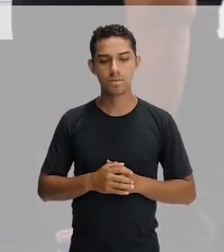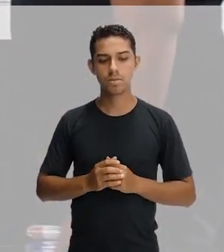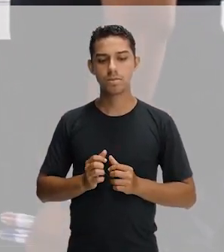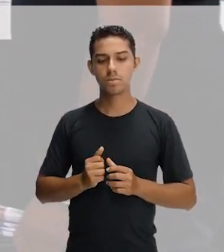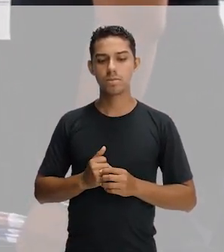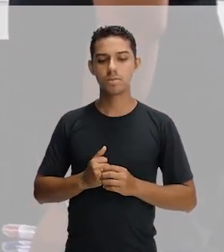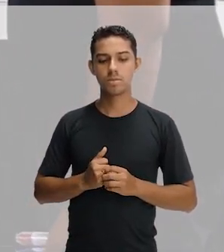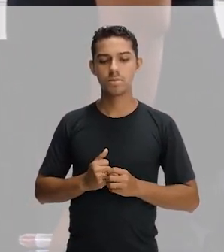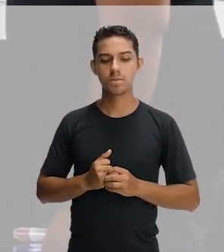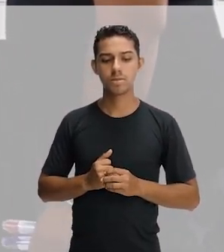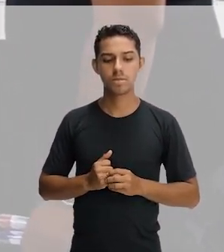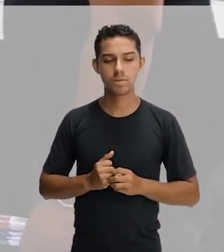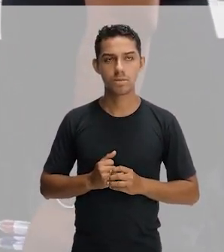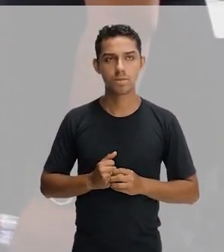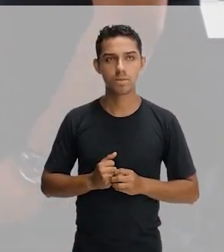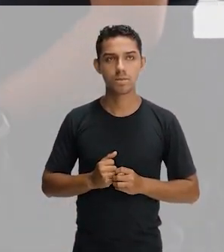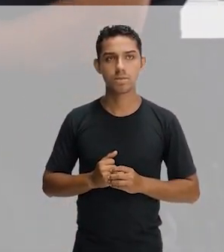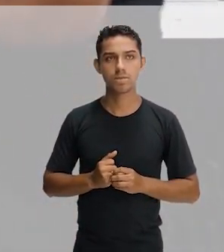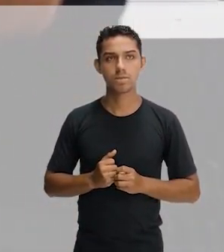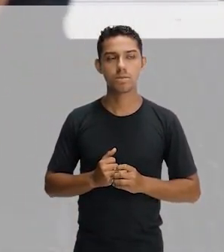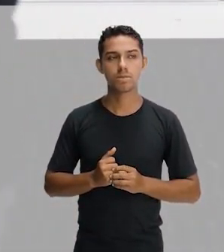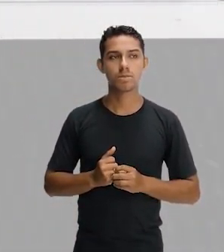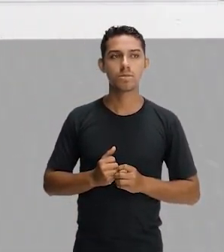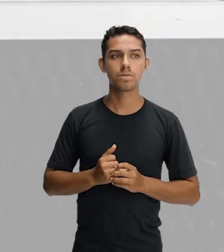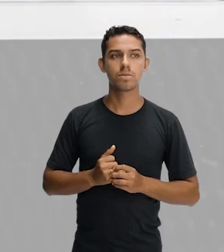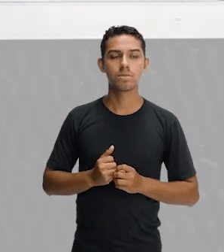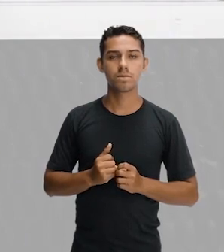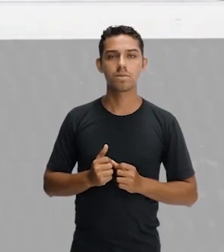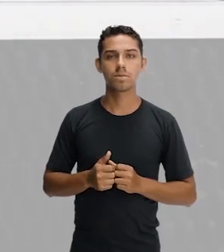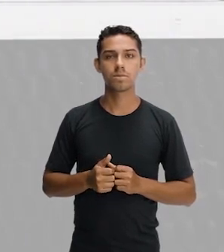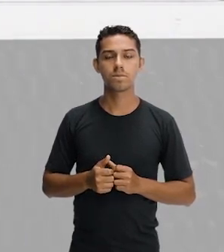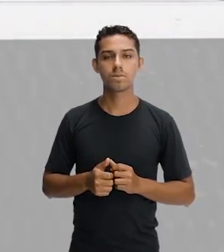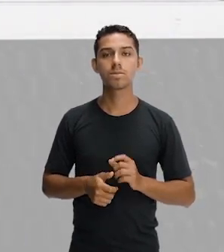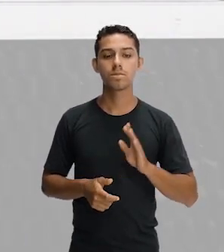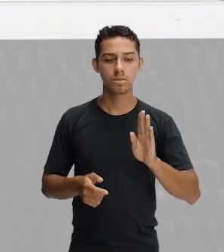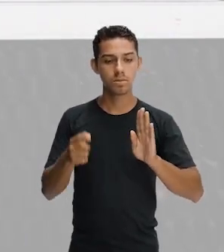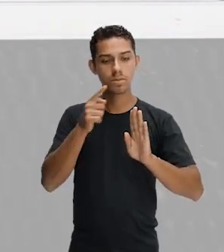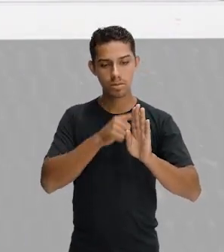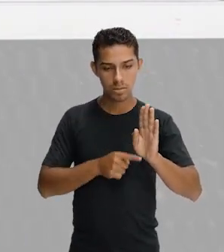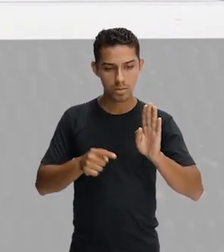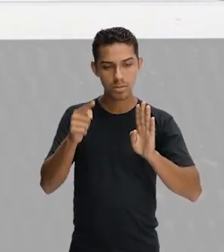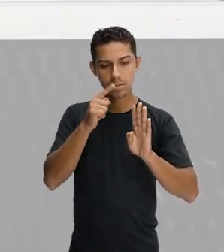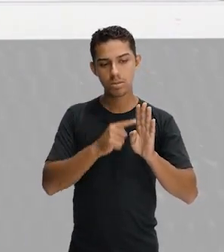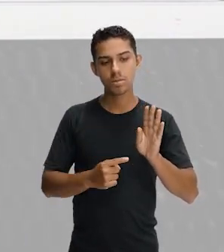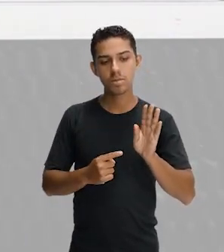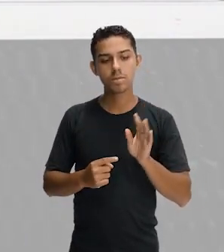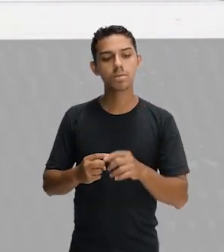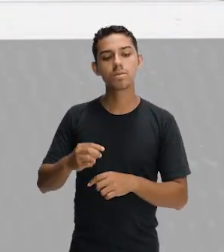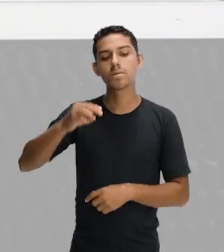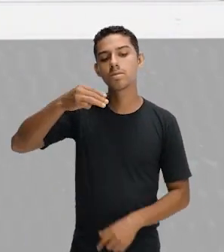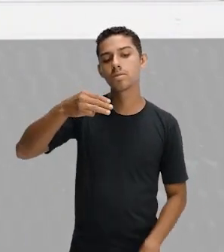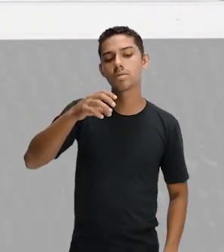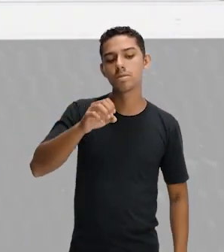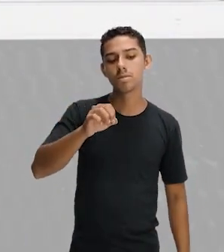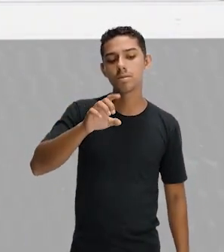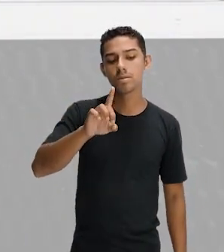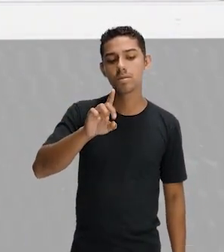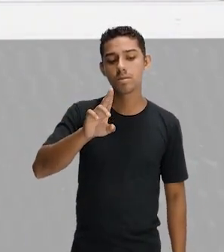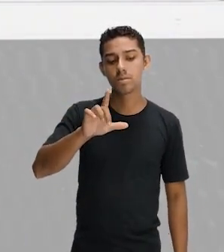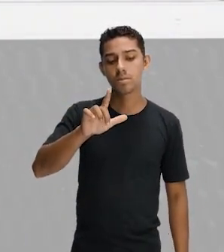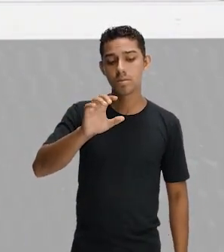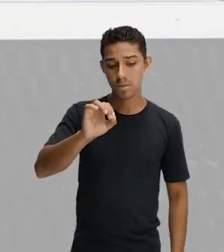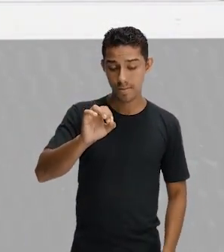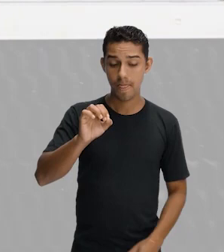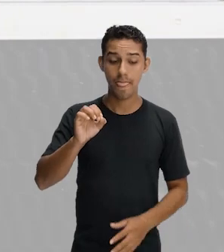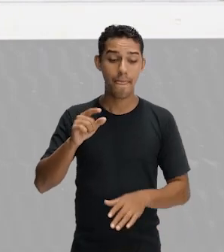Na letra B é pedido o quê? Na letra B é pedido o módulo do momento